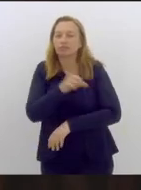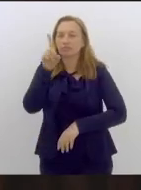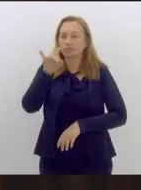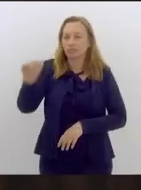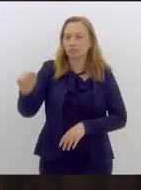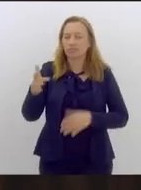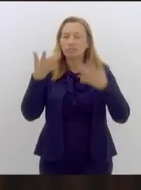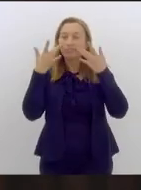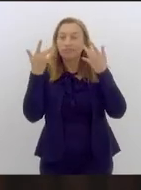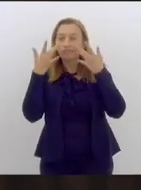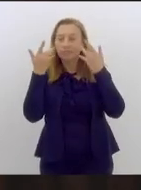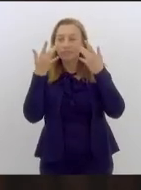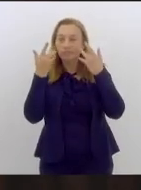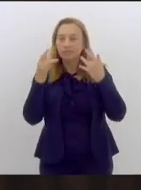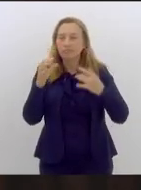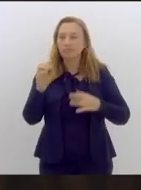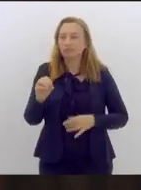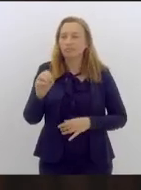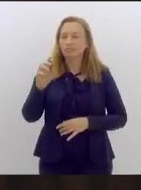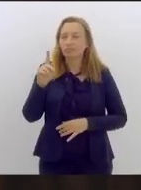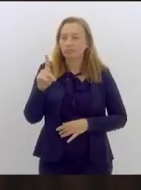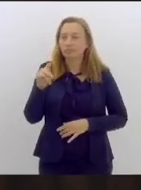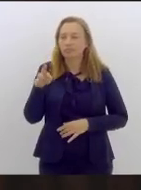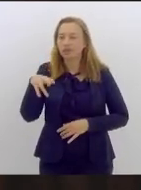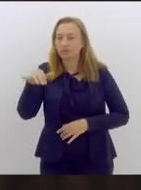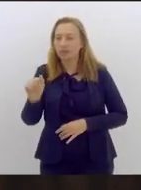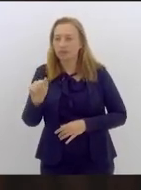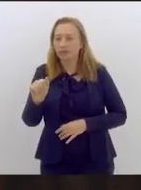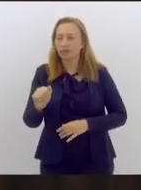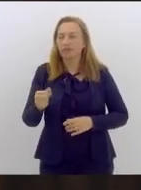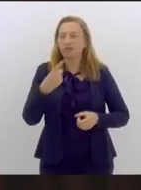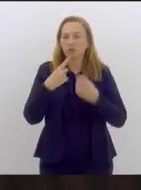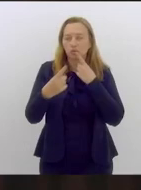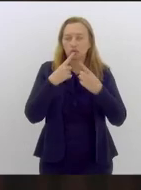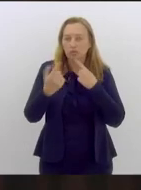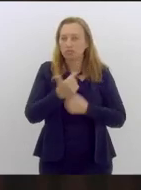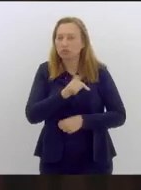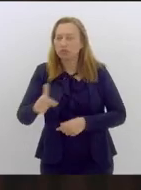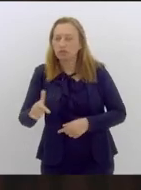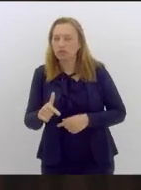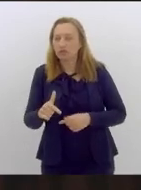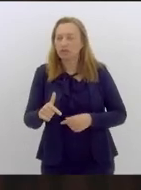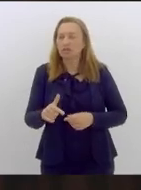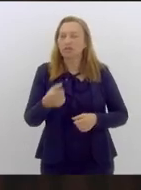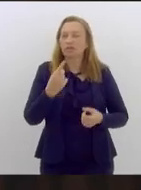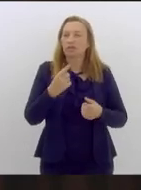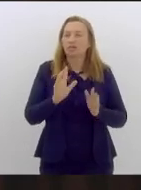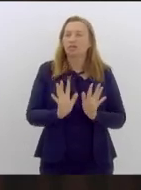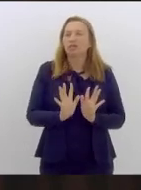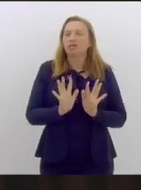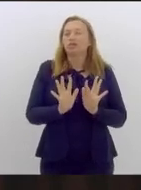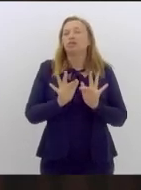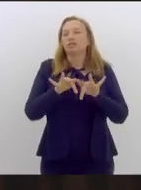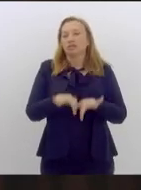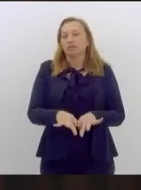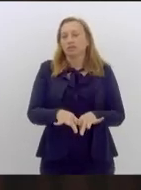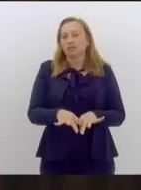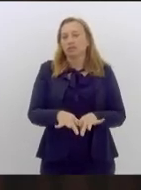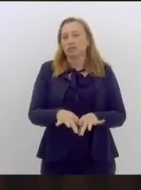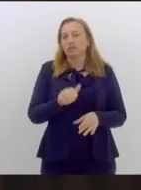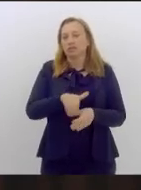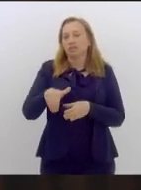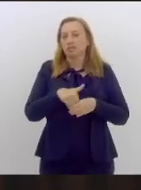do Teatro das Oprimidas. Em discussão, não havendo quem queira discutir, encerrada a discussão.